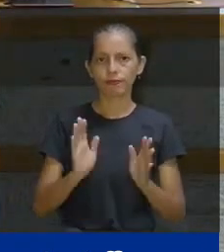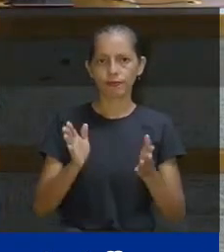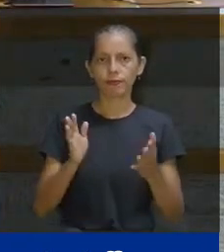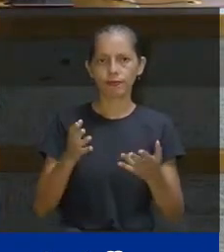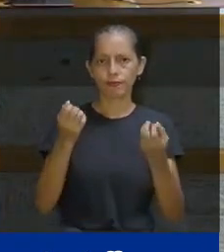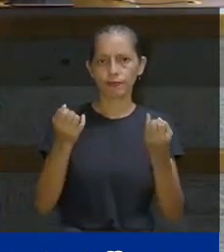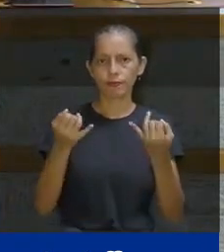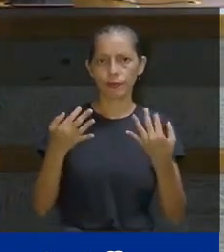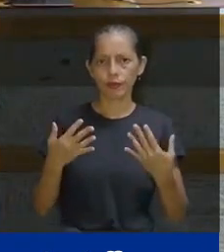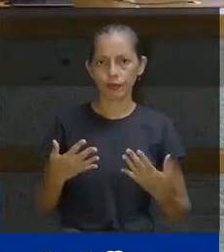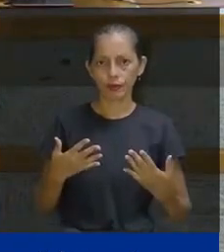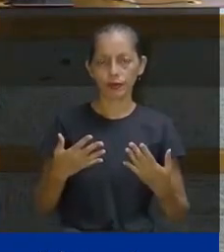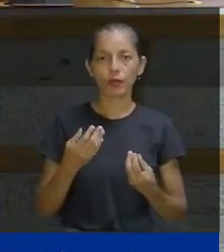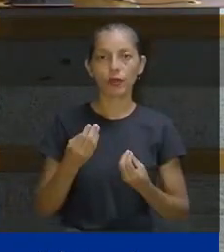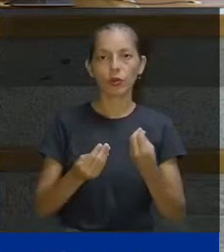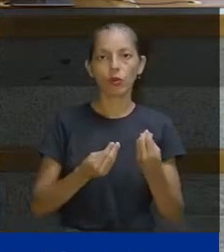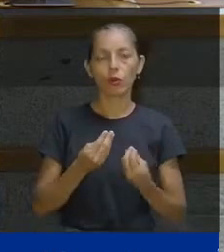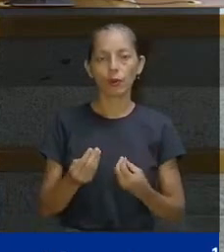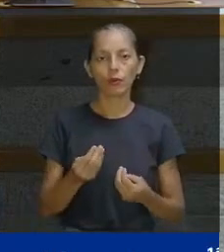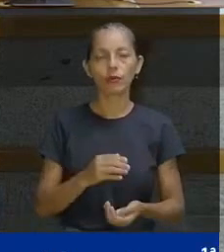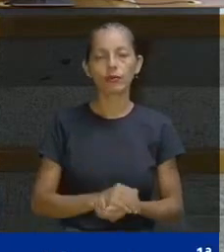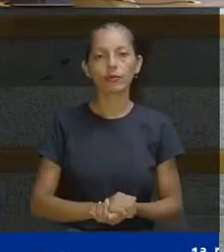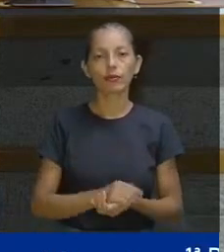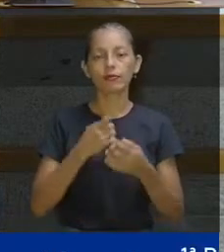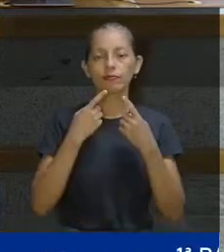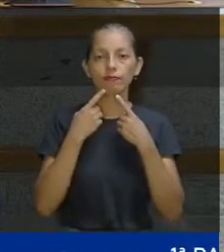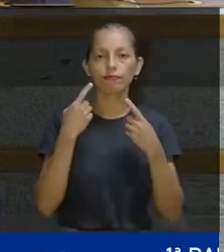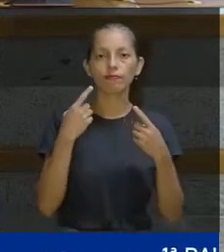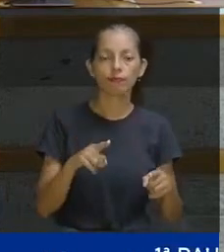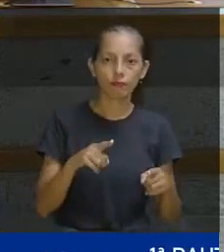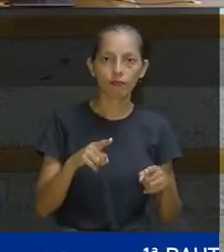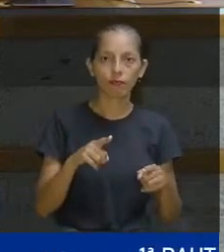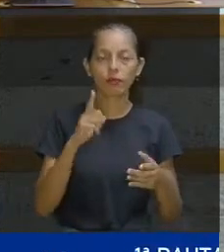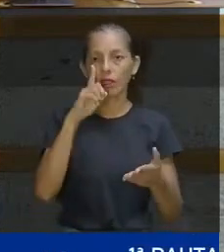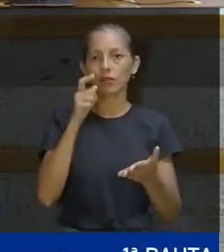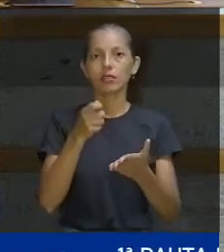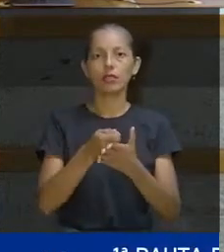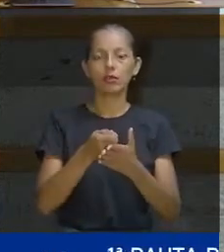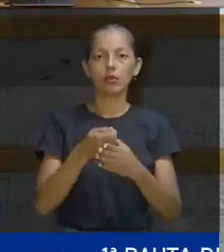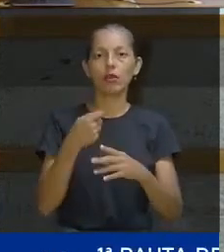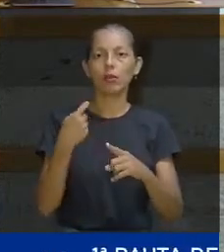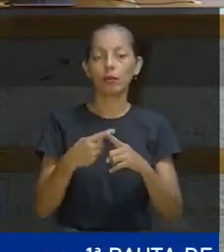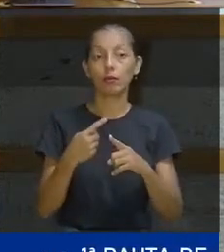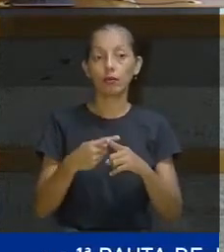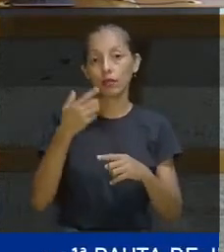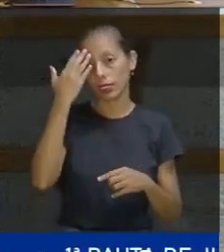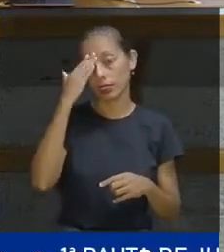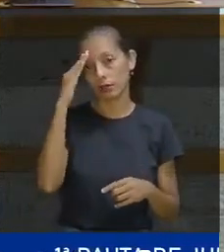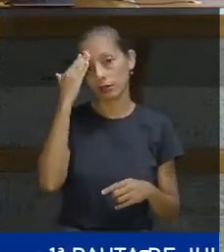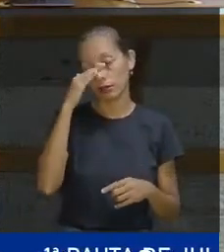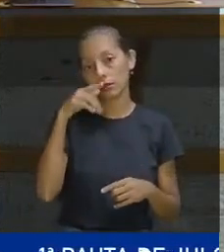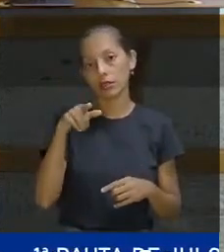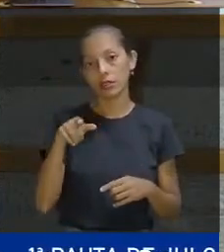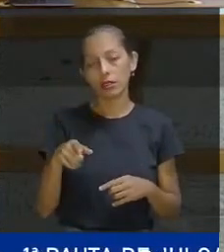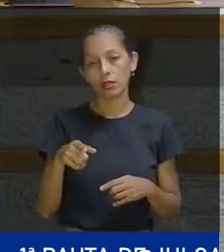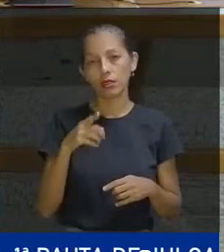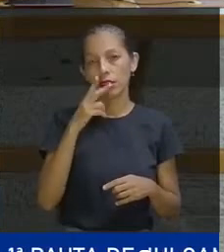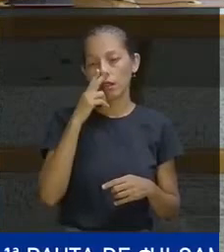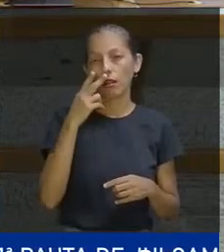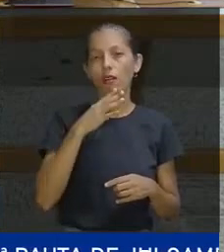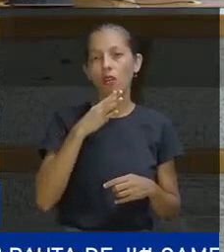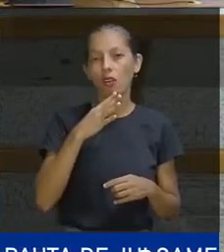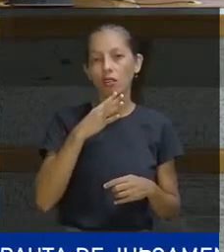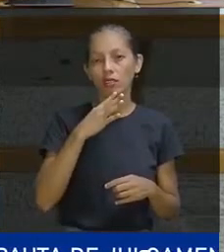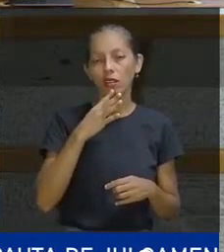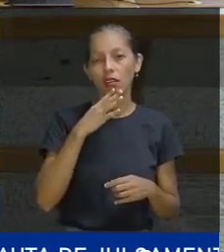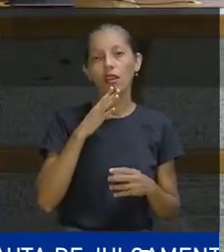volta-se contra a decisão que arquivou a reclamação disciplinar por entender que o recorrido agiu com parcialidade,